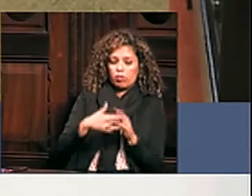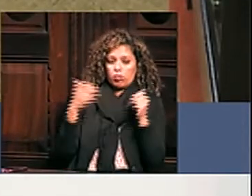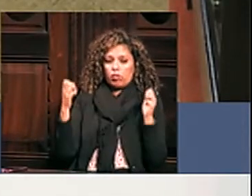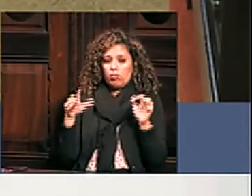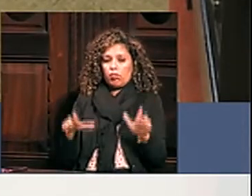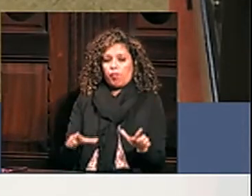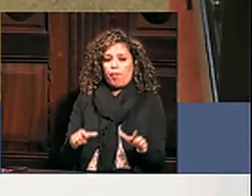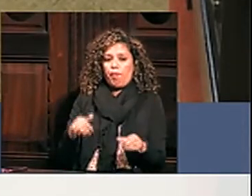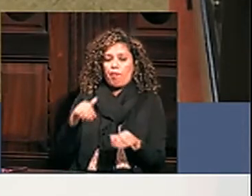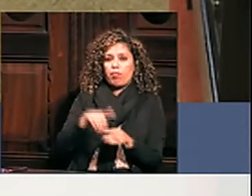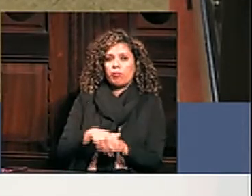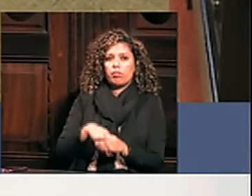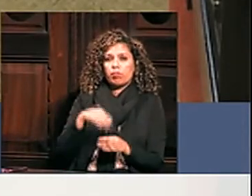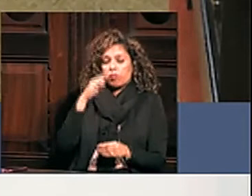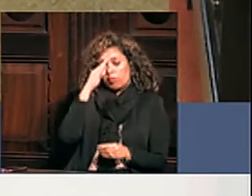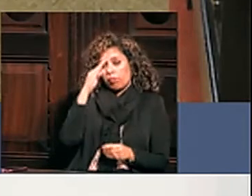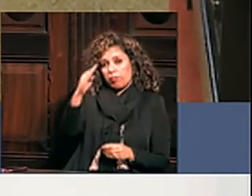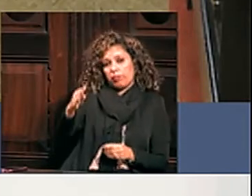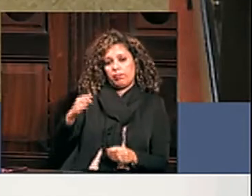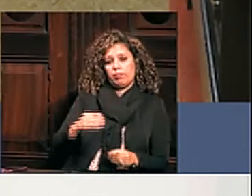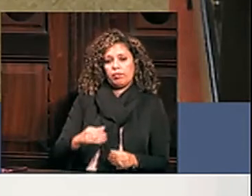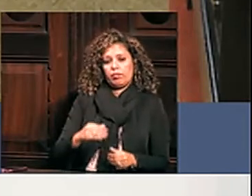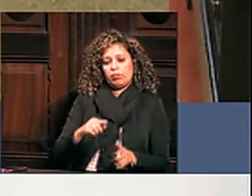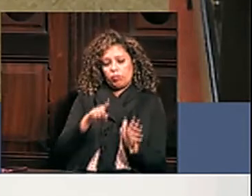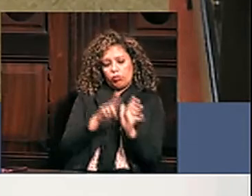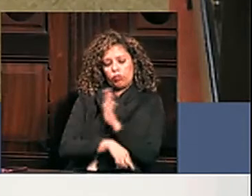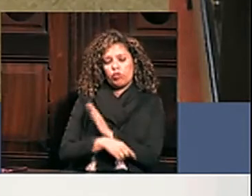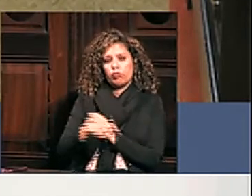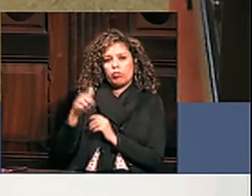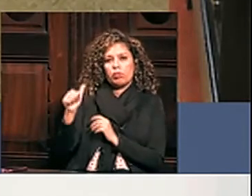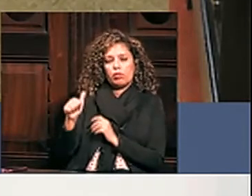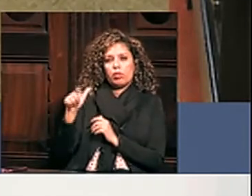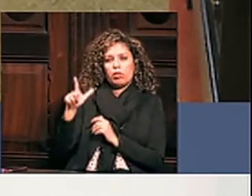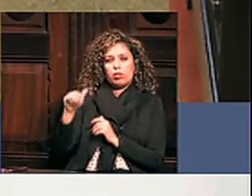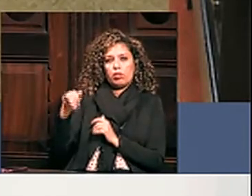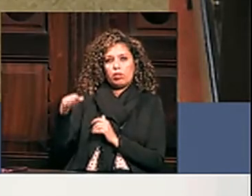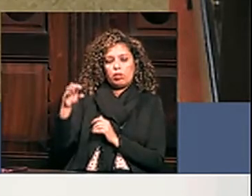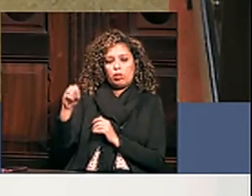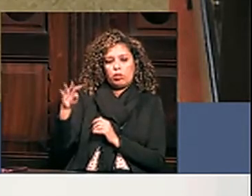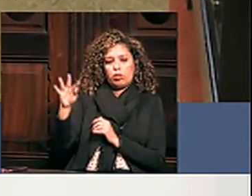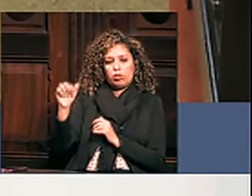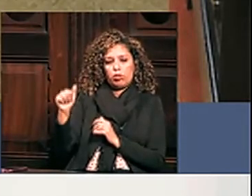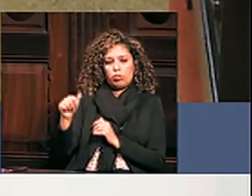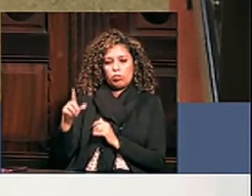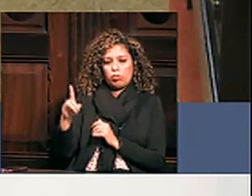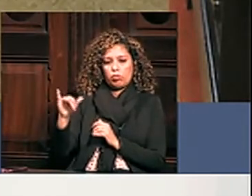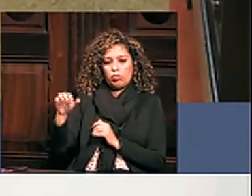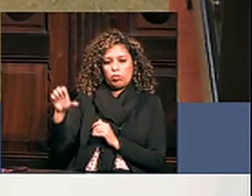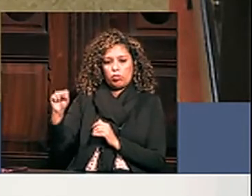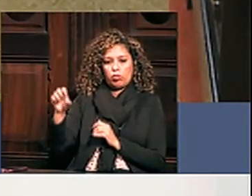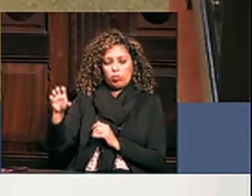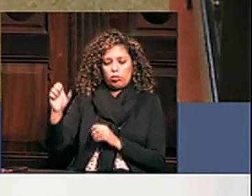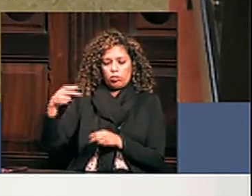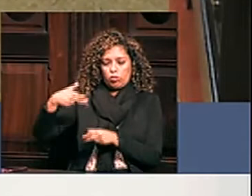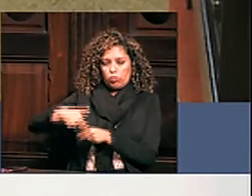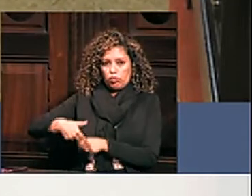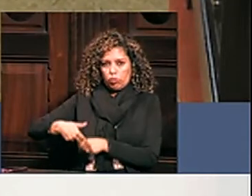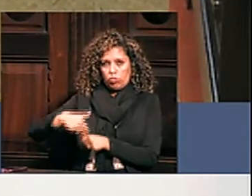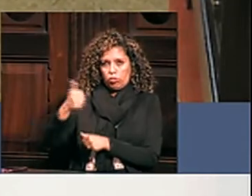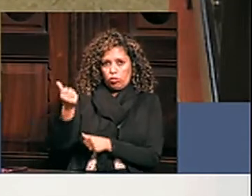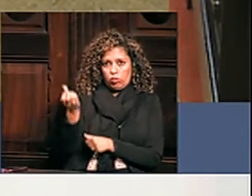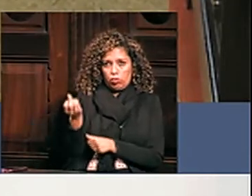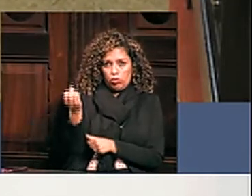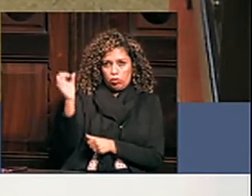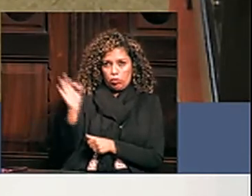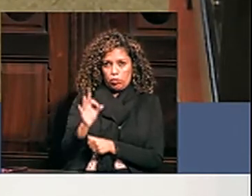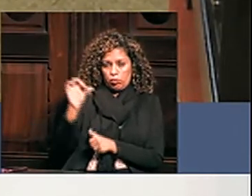com foco central: reduzir a alíquota do diesel de 16% para 12%.